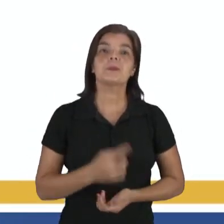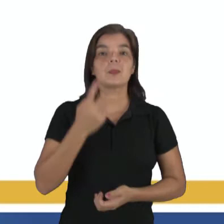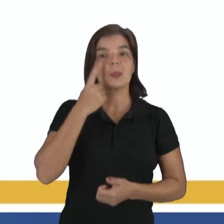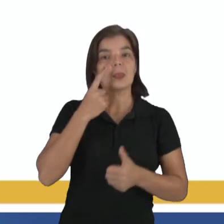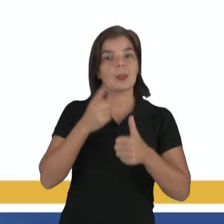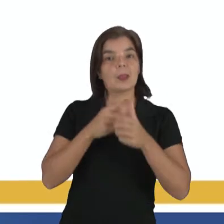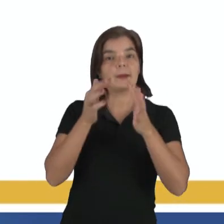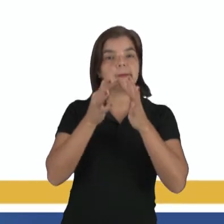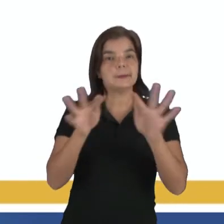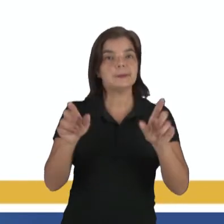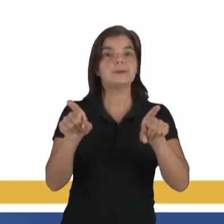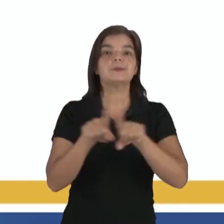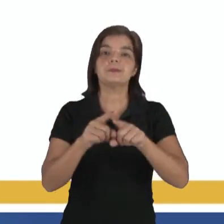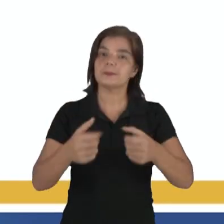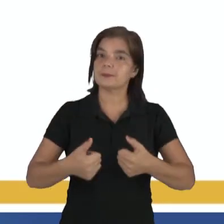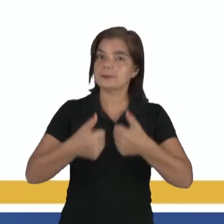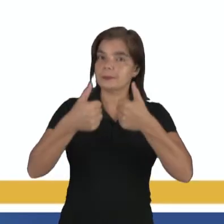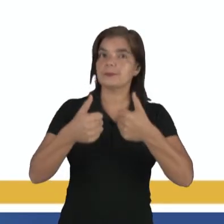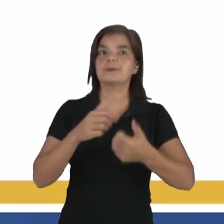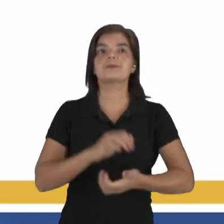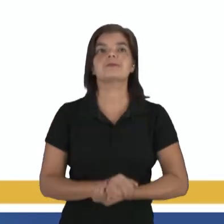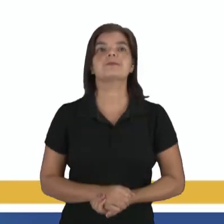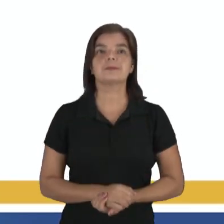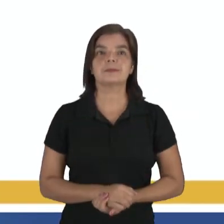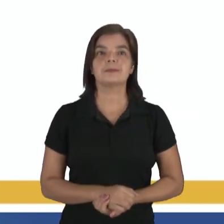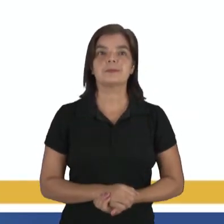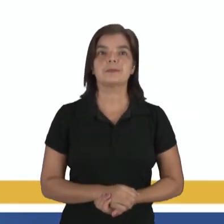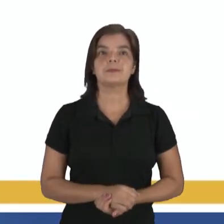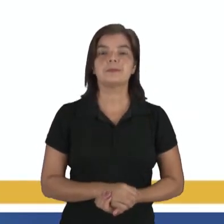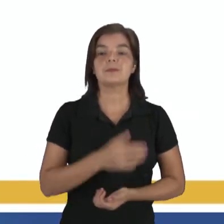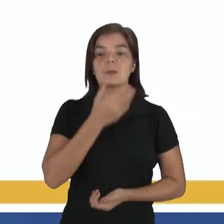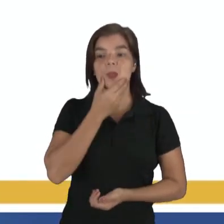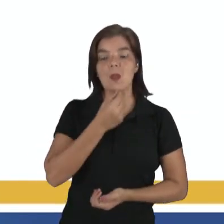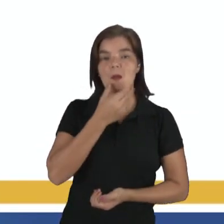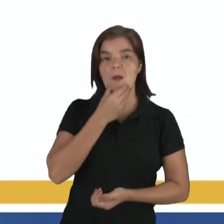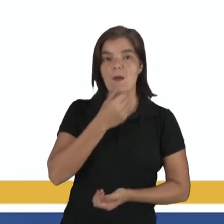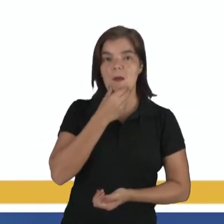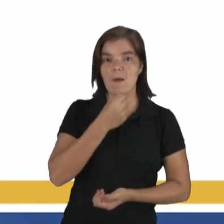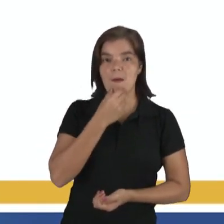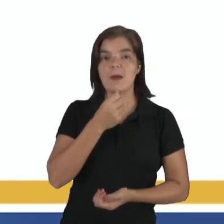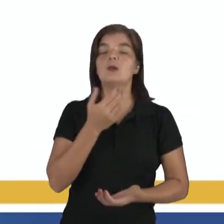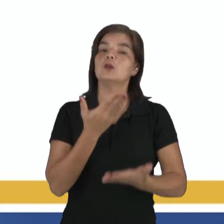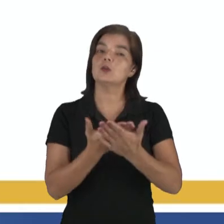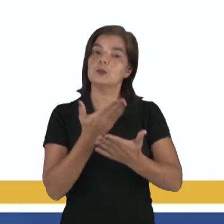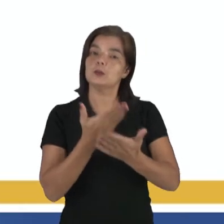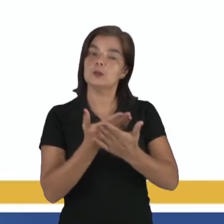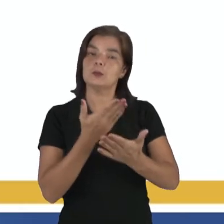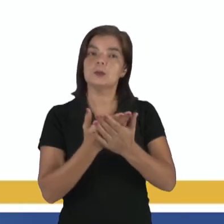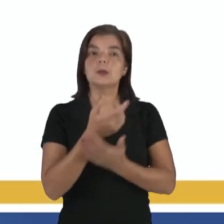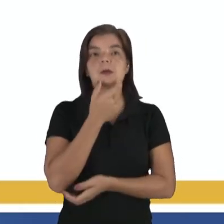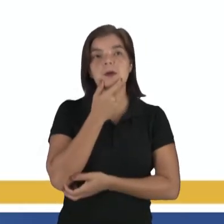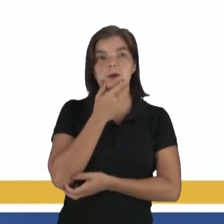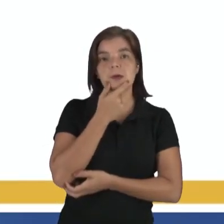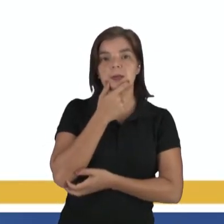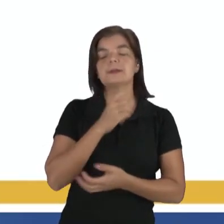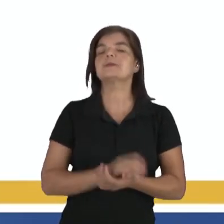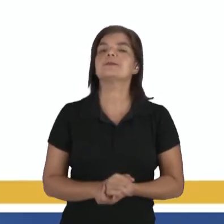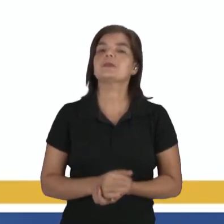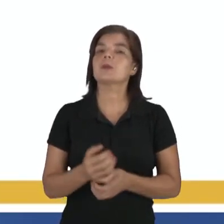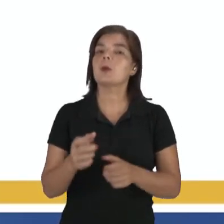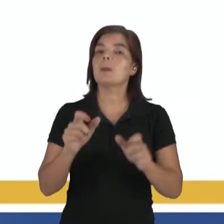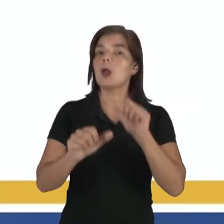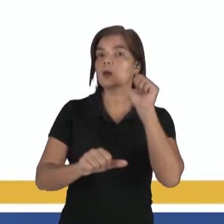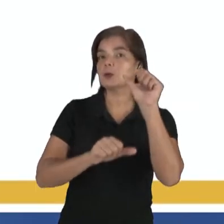na primeira frase nós temos uma frase positiva. He is studying English. Ele está estudando inglês. Para